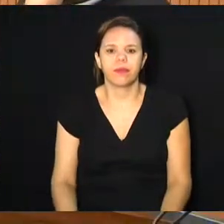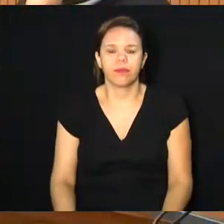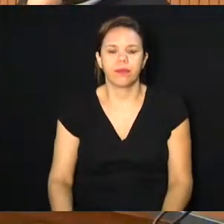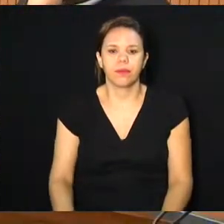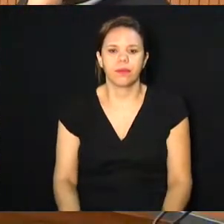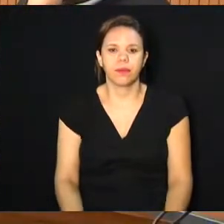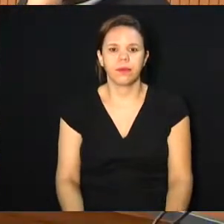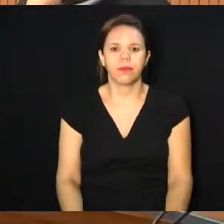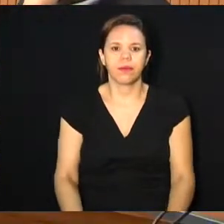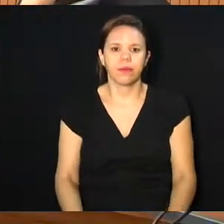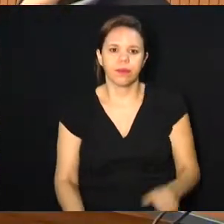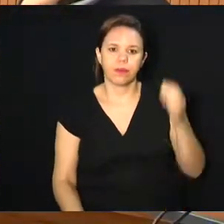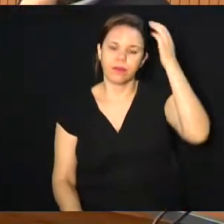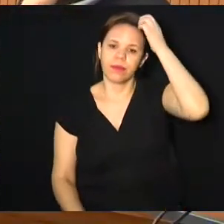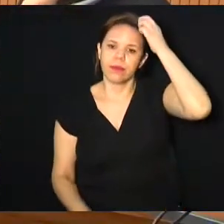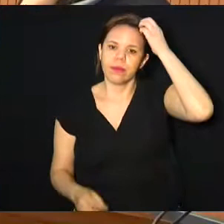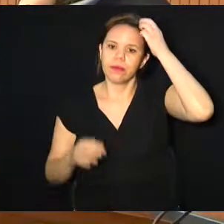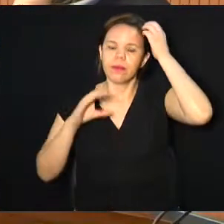Carlão.